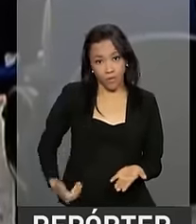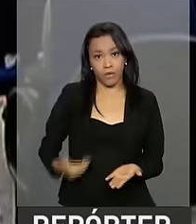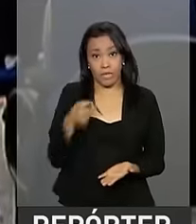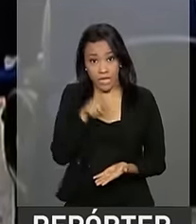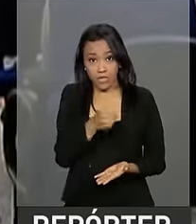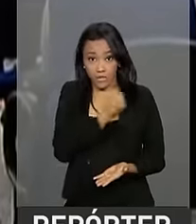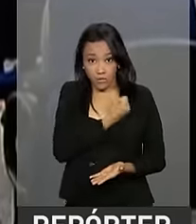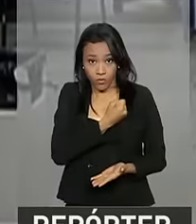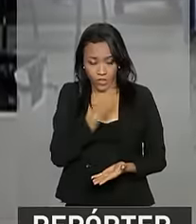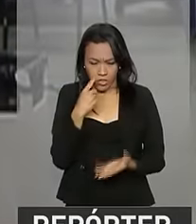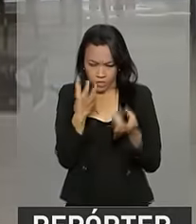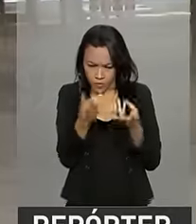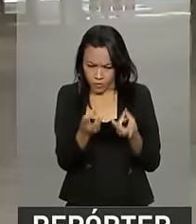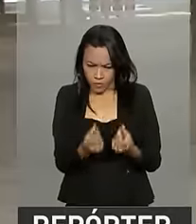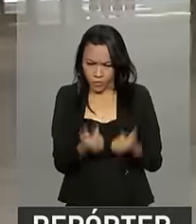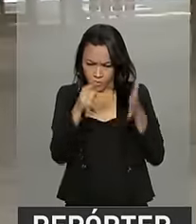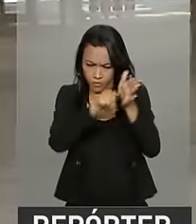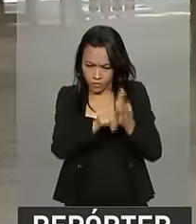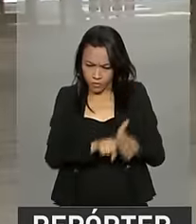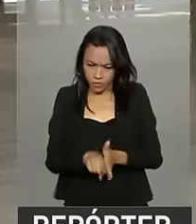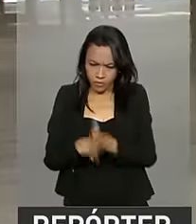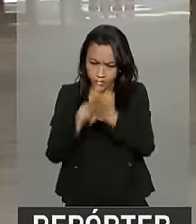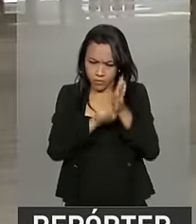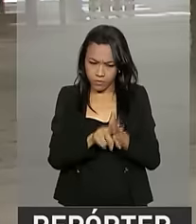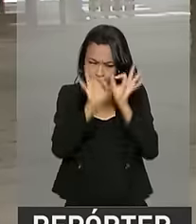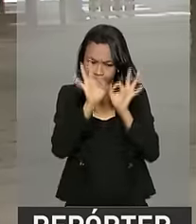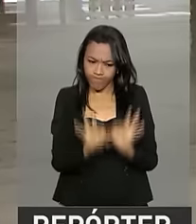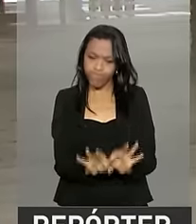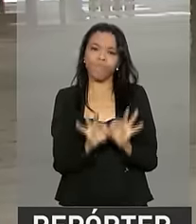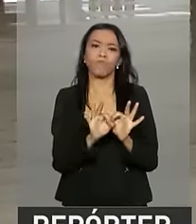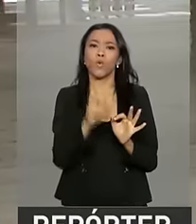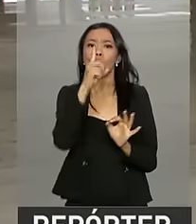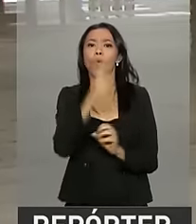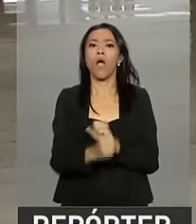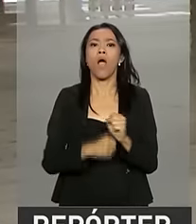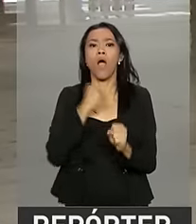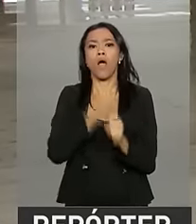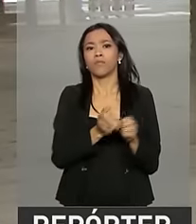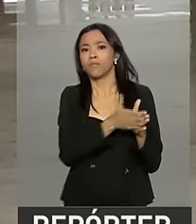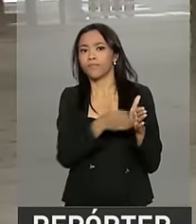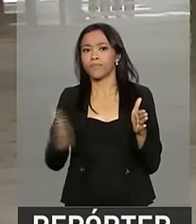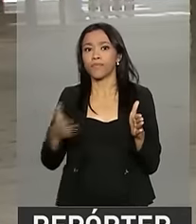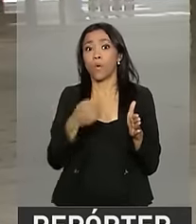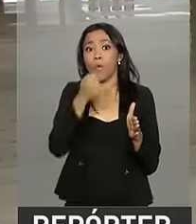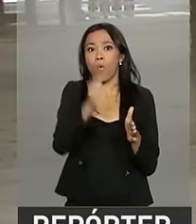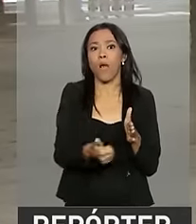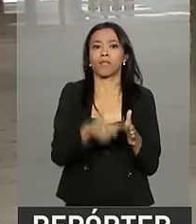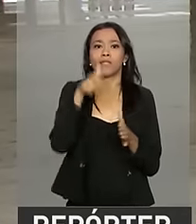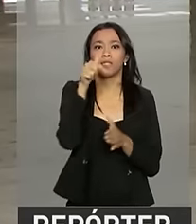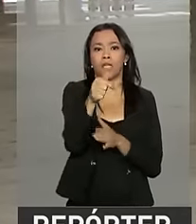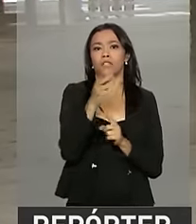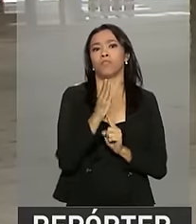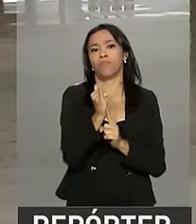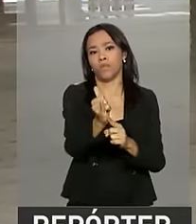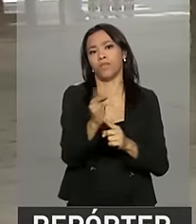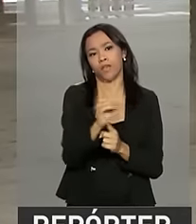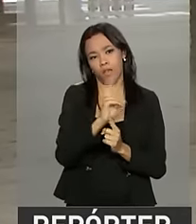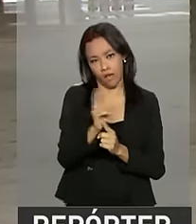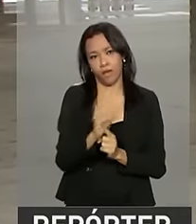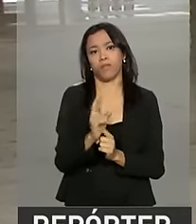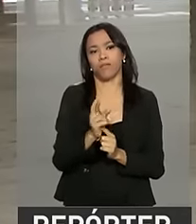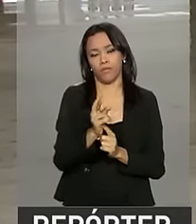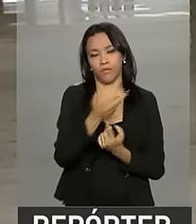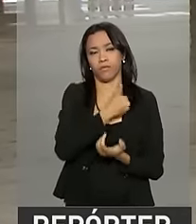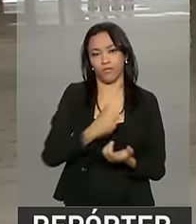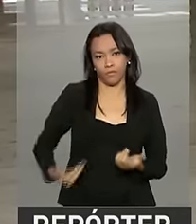números eles fossem anualizados quer dizer se eles fossem contabilizados durante um ano todo gerariam quase R bilhões de reais aos cofres